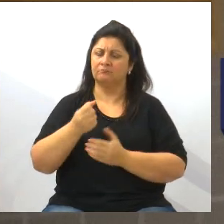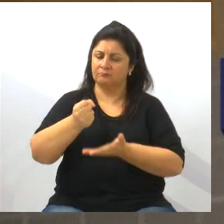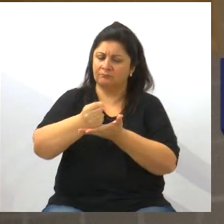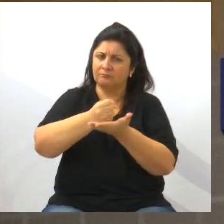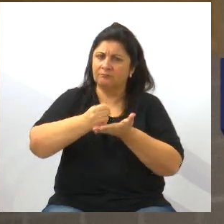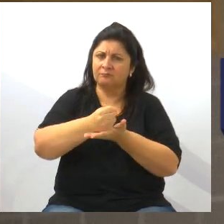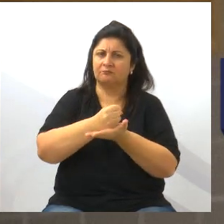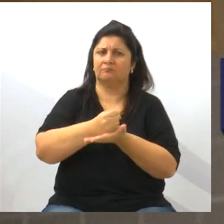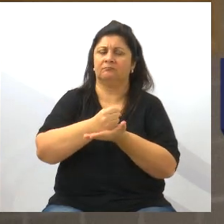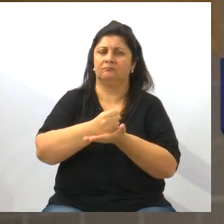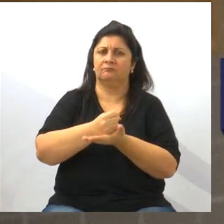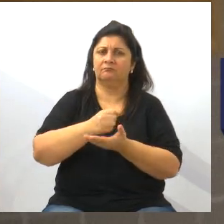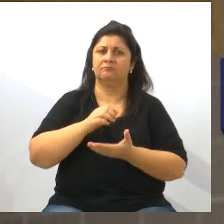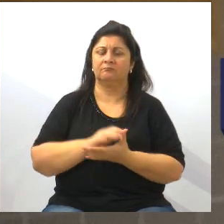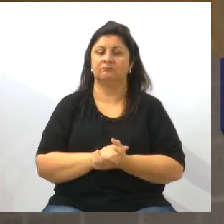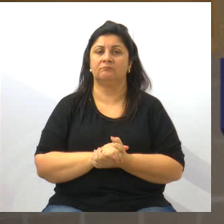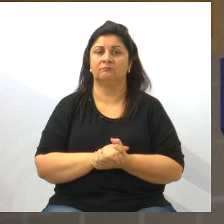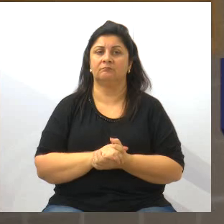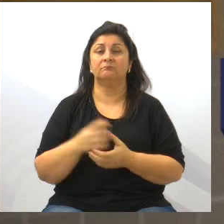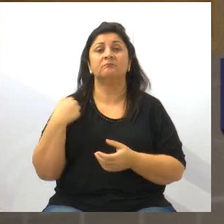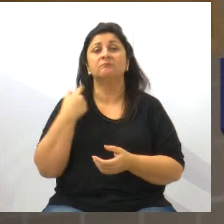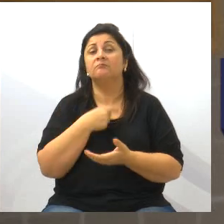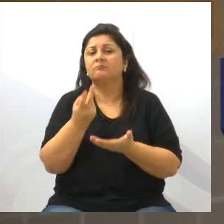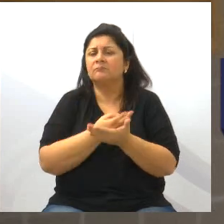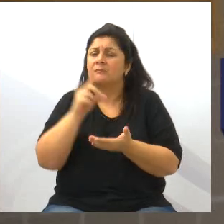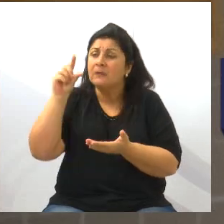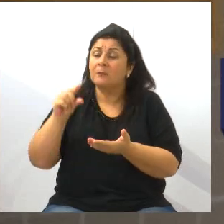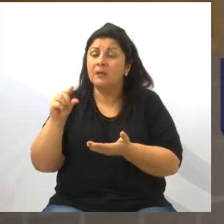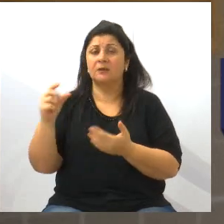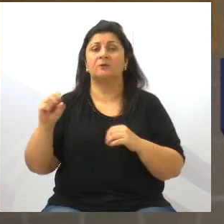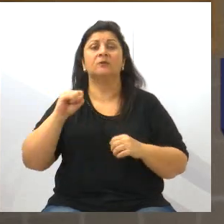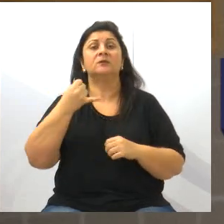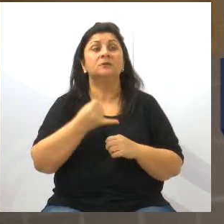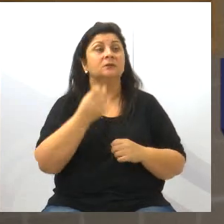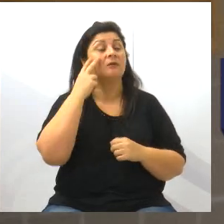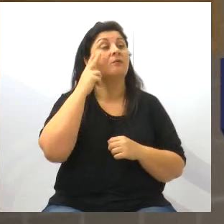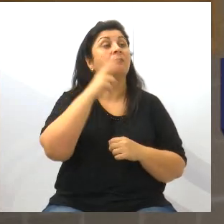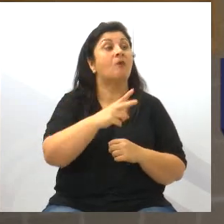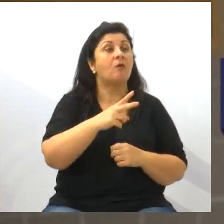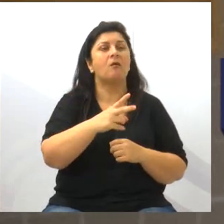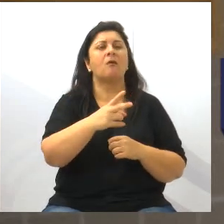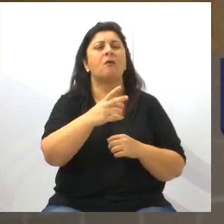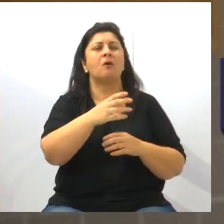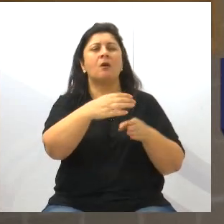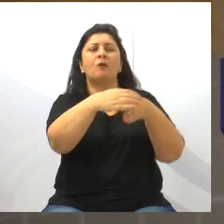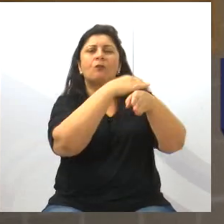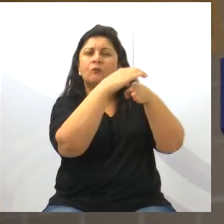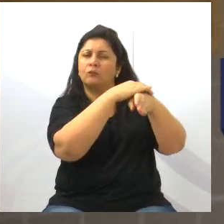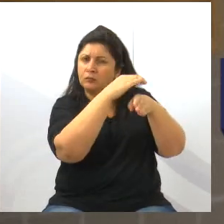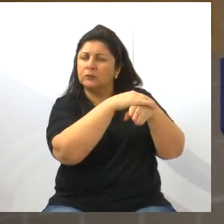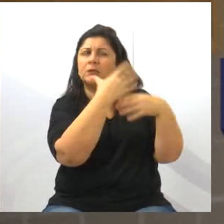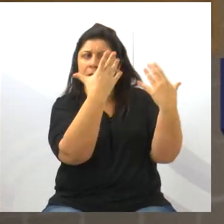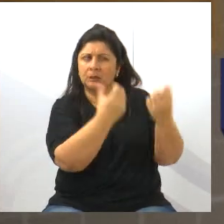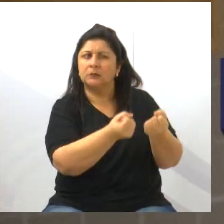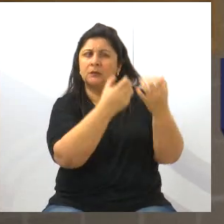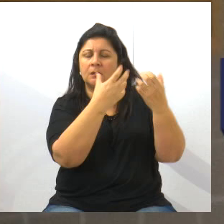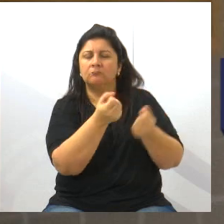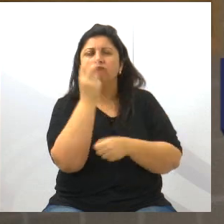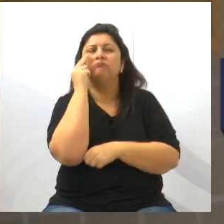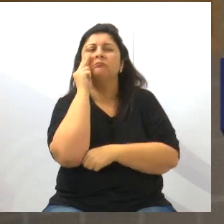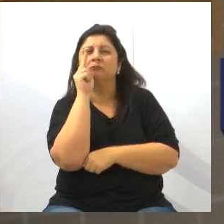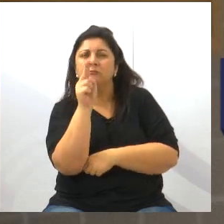sustentação. A gente erra muito menos quando a gente se reporta aos conselhos, quando a gente